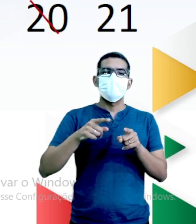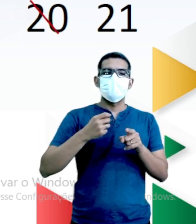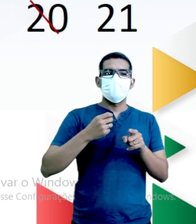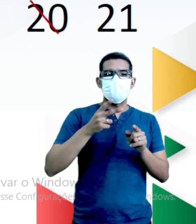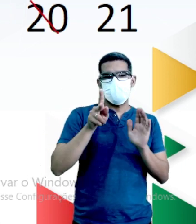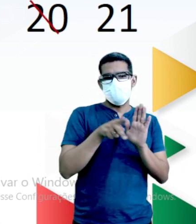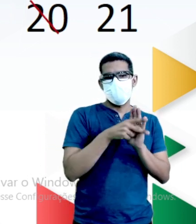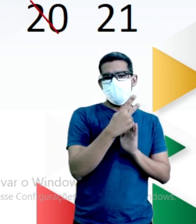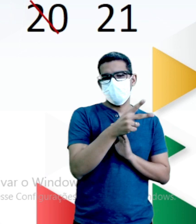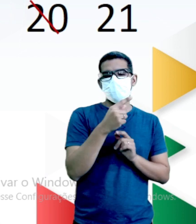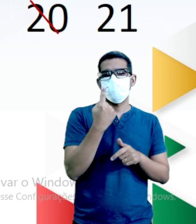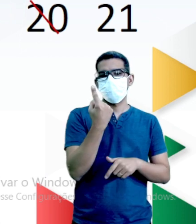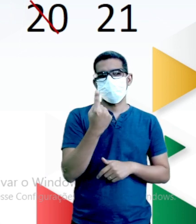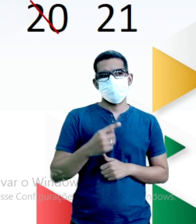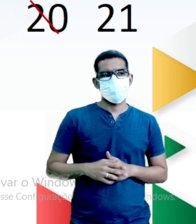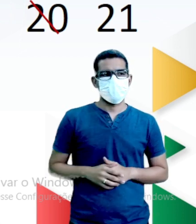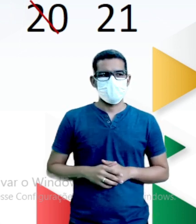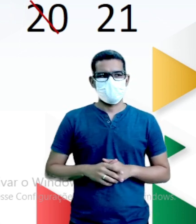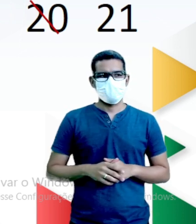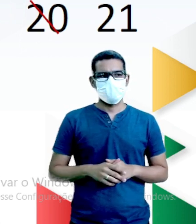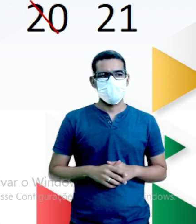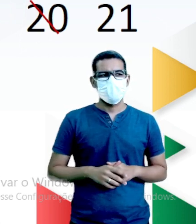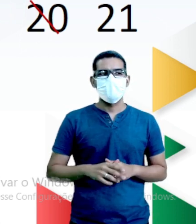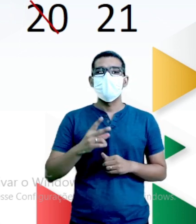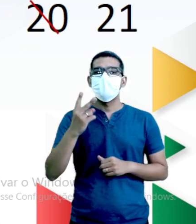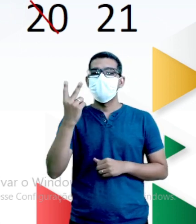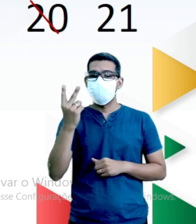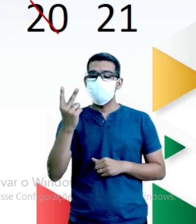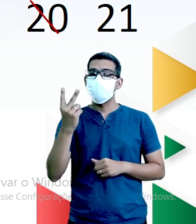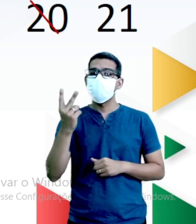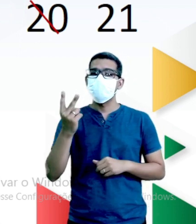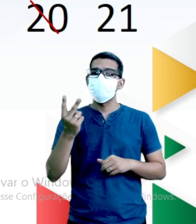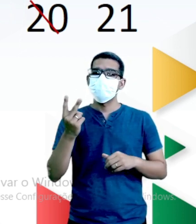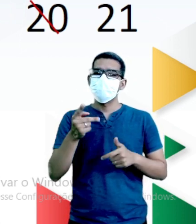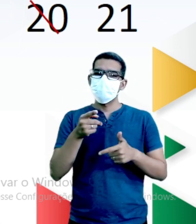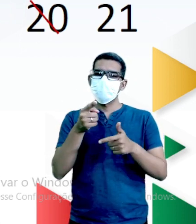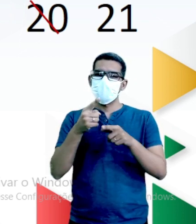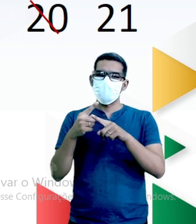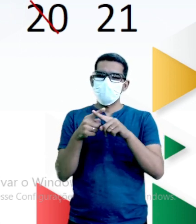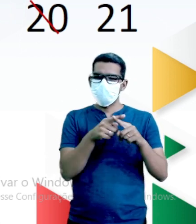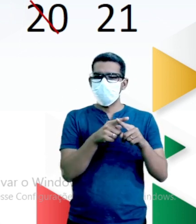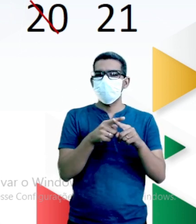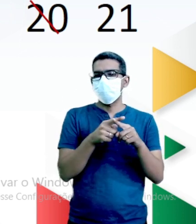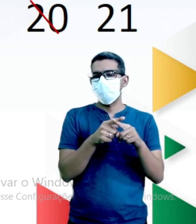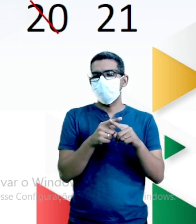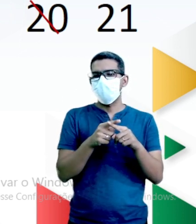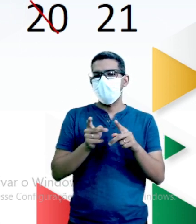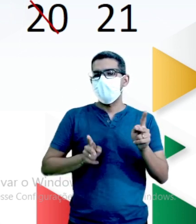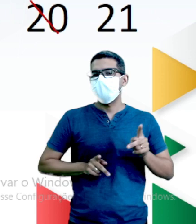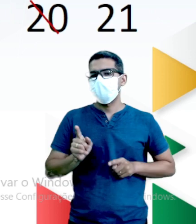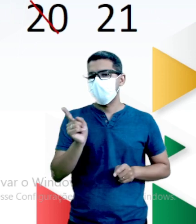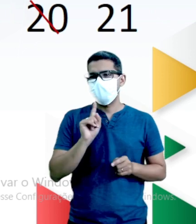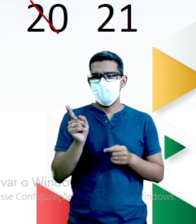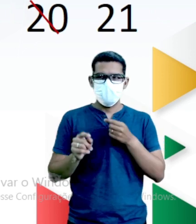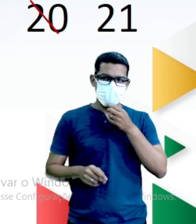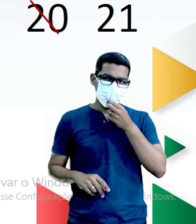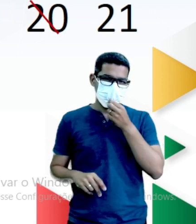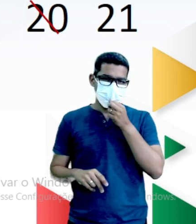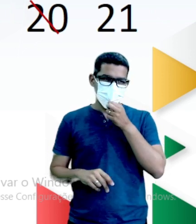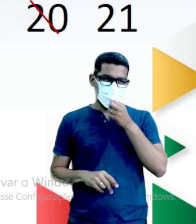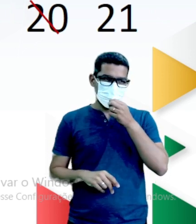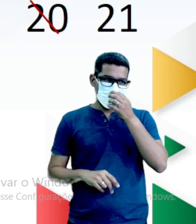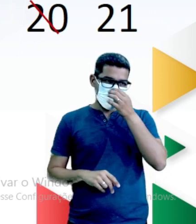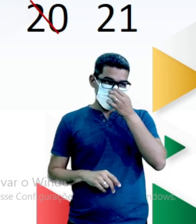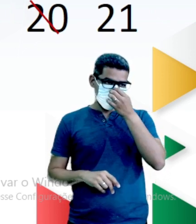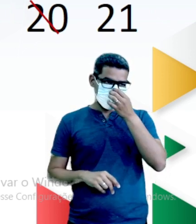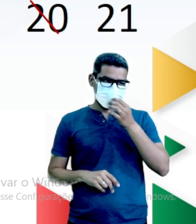vamos riscar os múltiplos de 2 que não são primos, tranquilo? Porque o 4 é divisível por 2. Então ele é